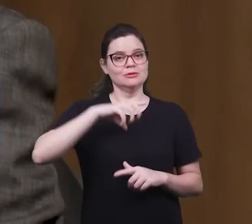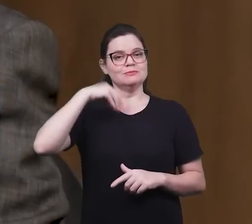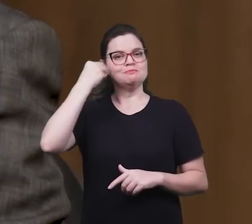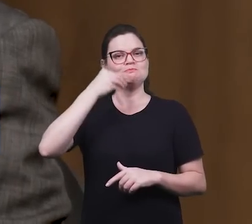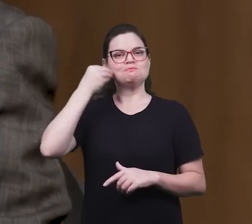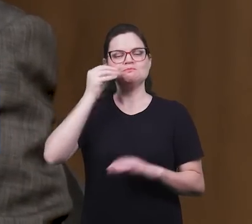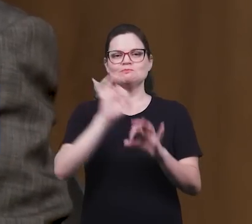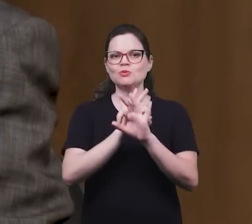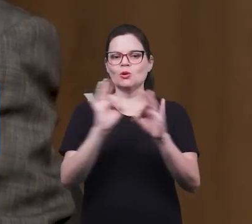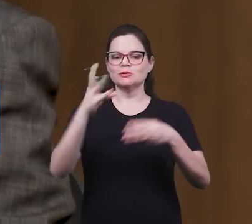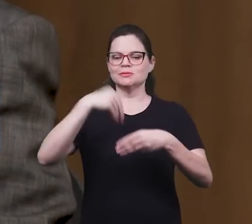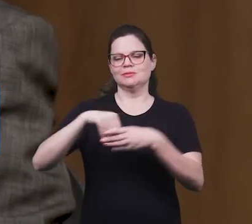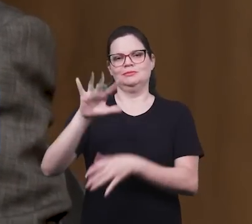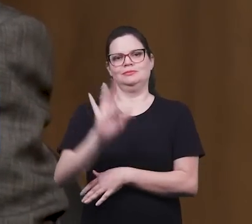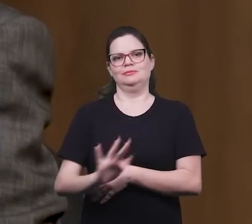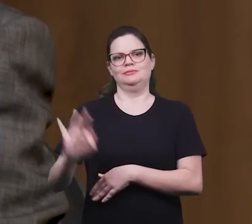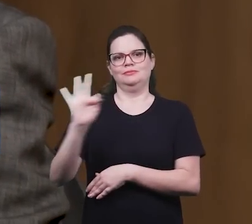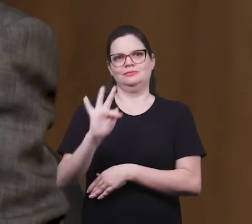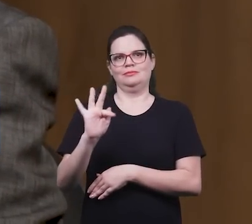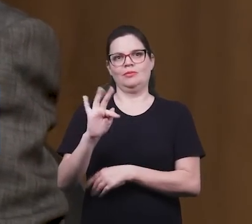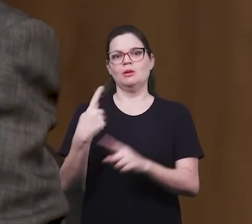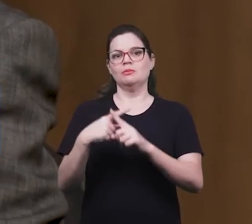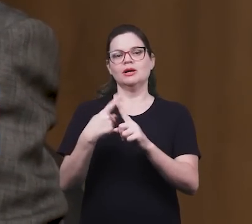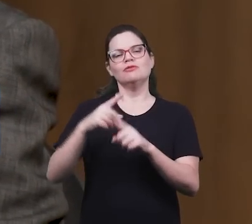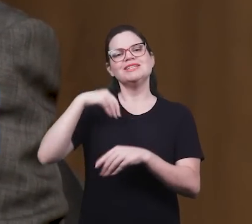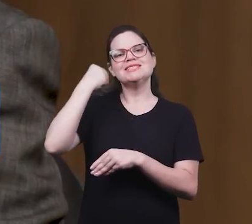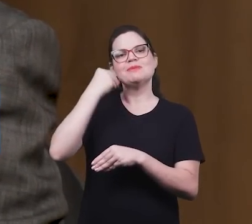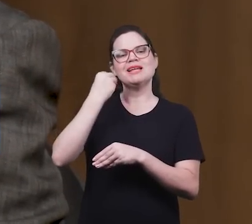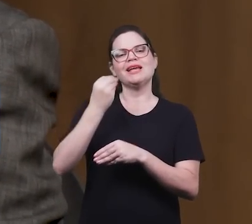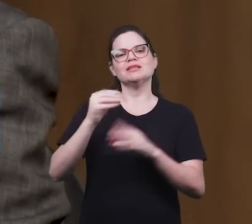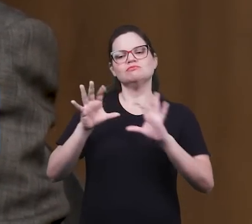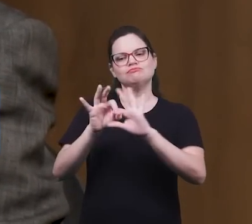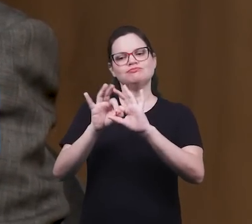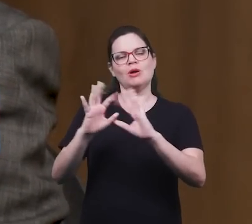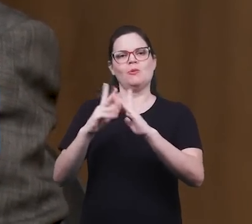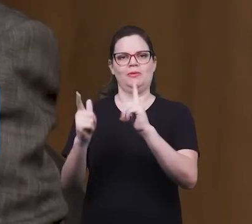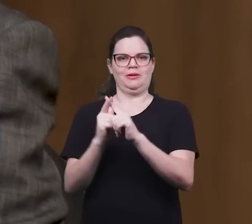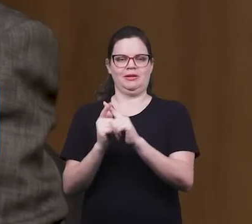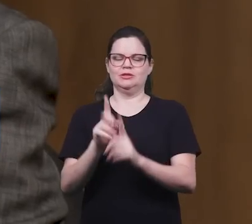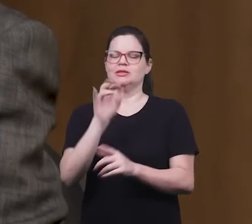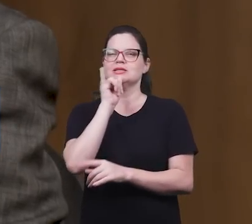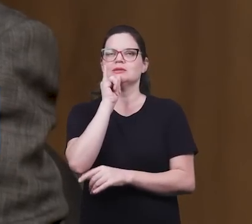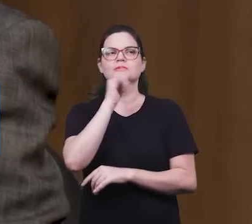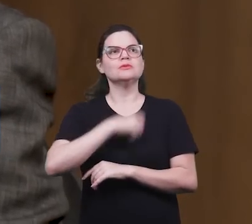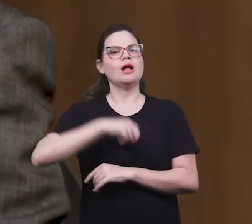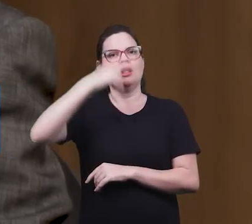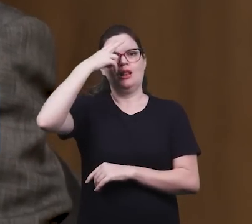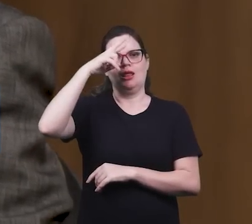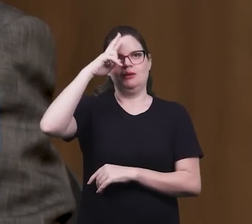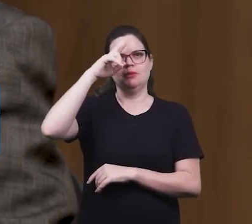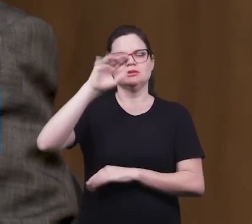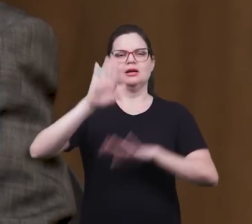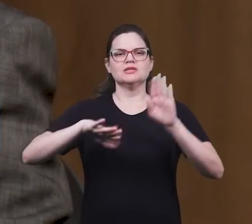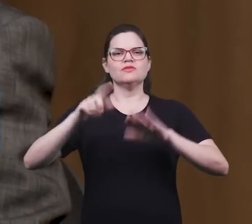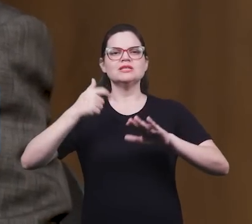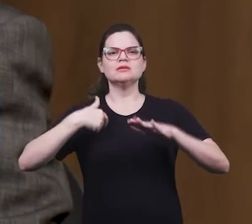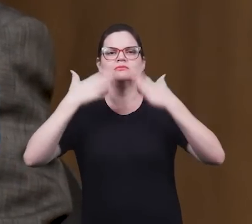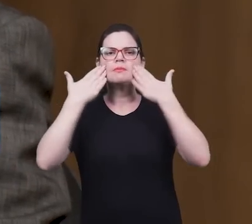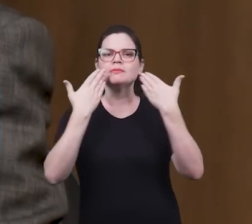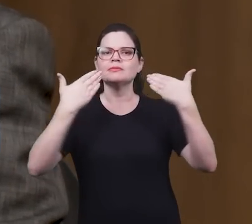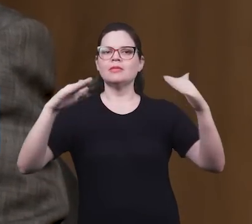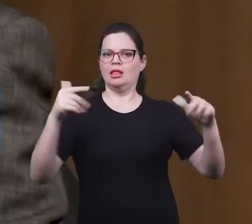foram experiências decorrentes da minha vida de igreja. Eu tenho lembrança, por exemplo, de determinados momentos que eu apresentava